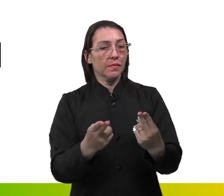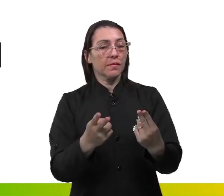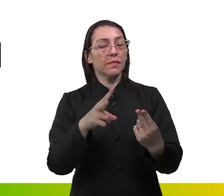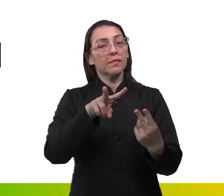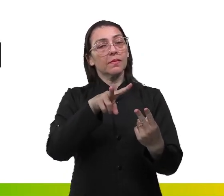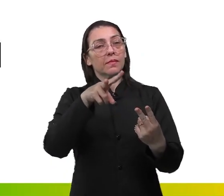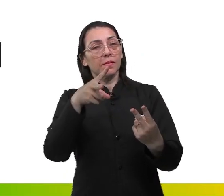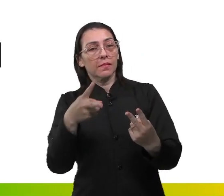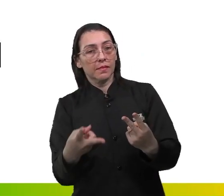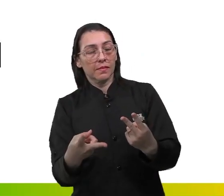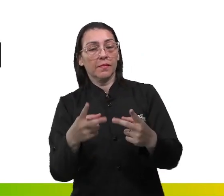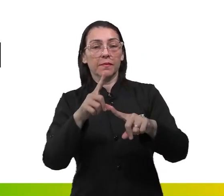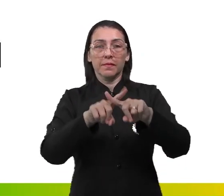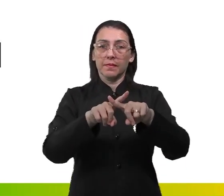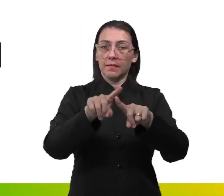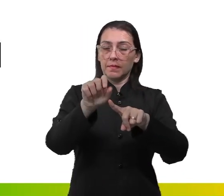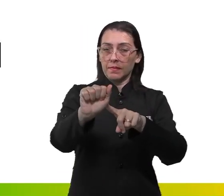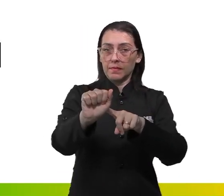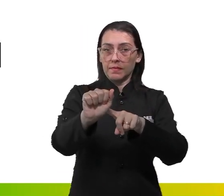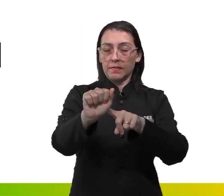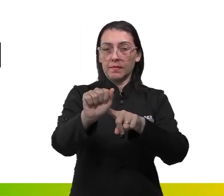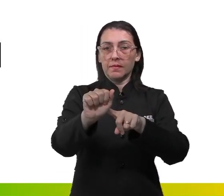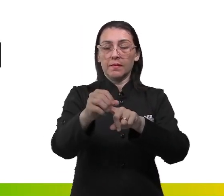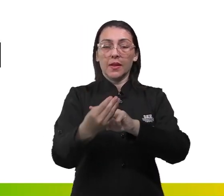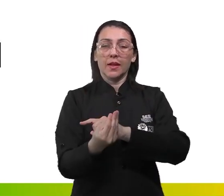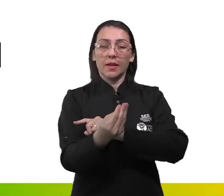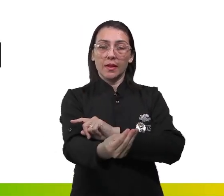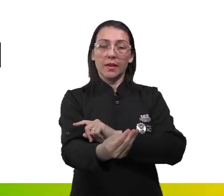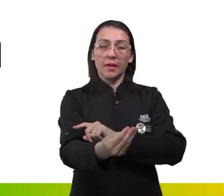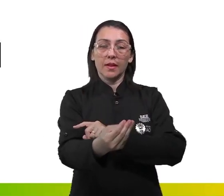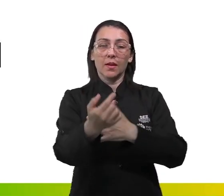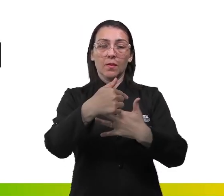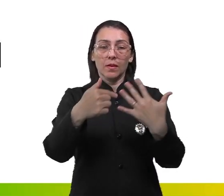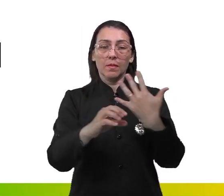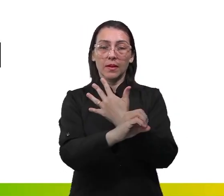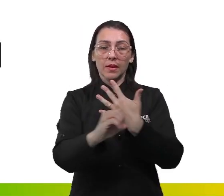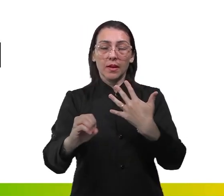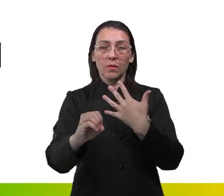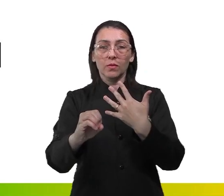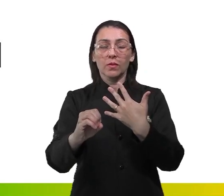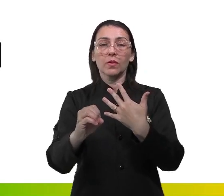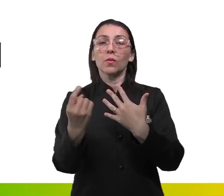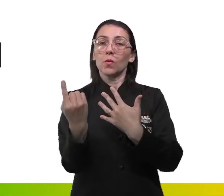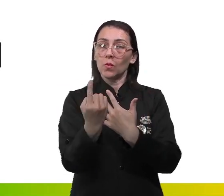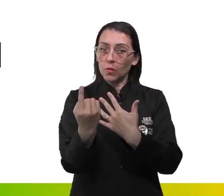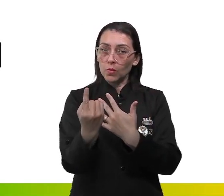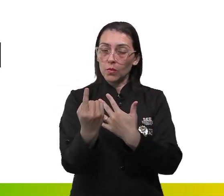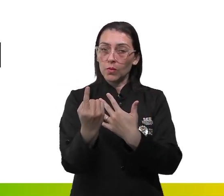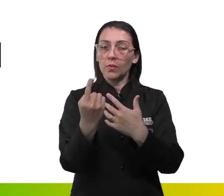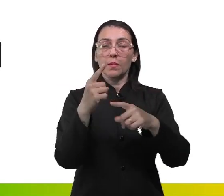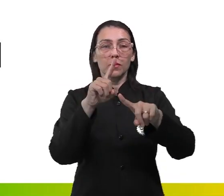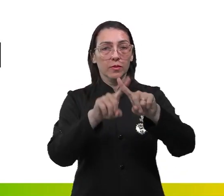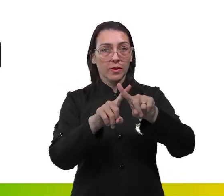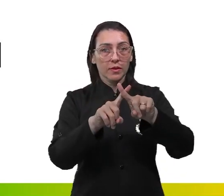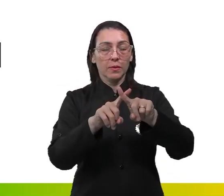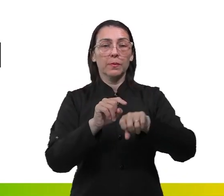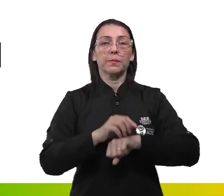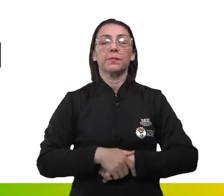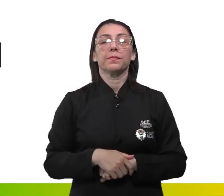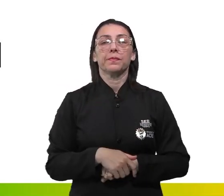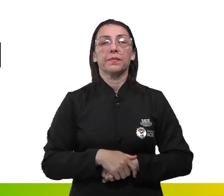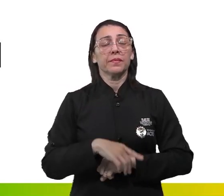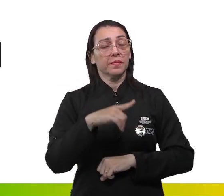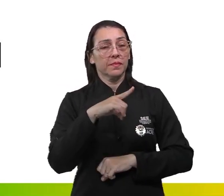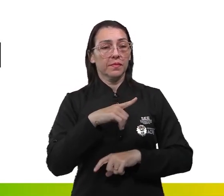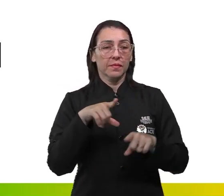inverso vezes A, e isso vai devolver o elemento neutro da operação. no caso, a multiplicação.